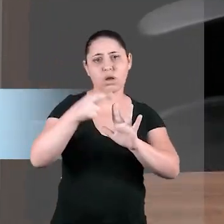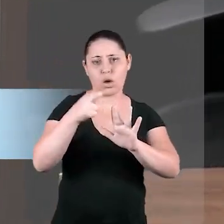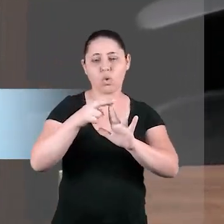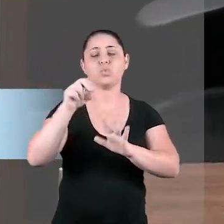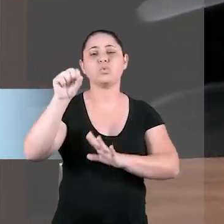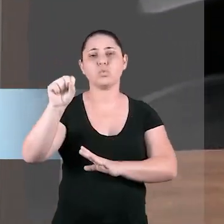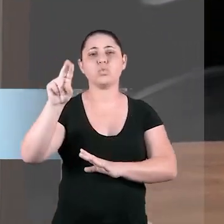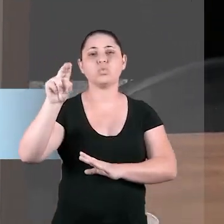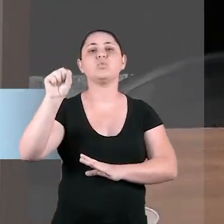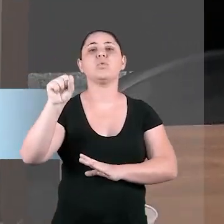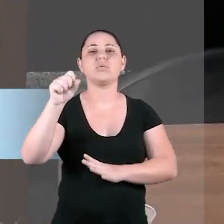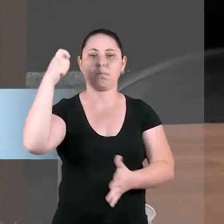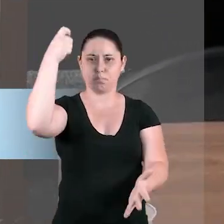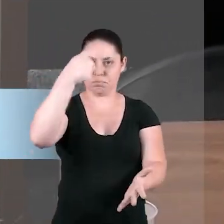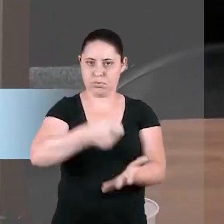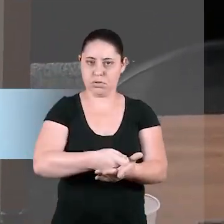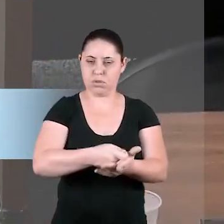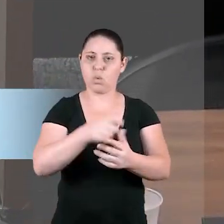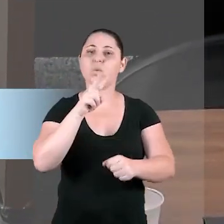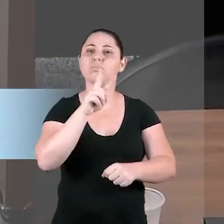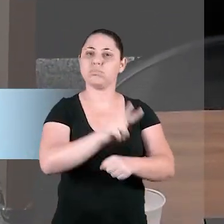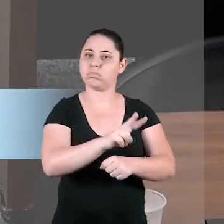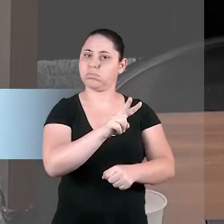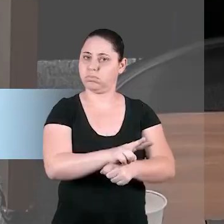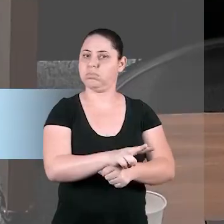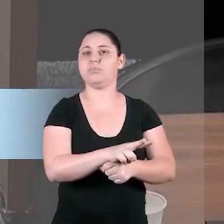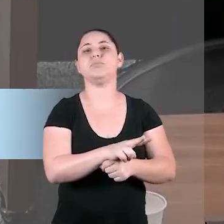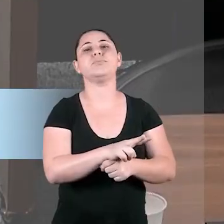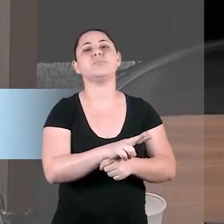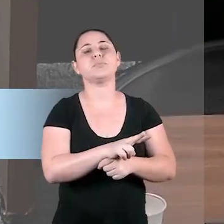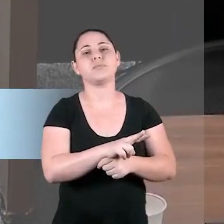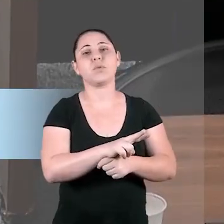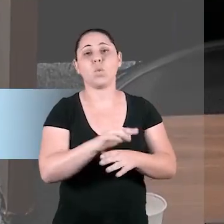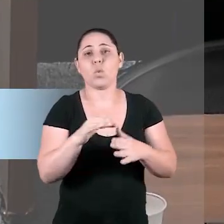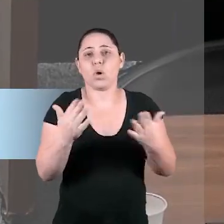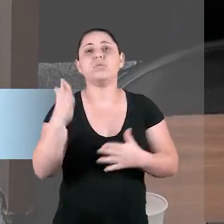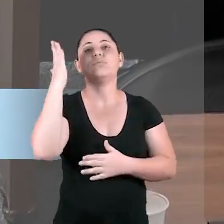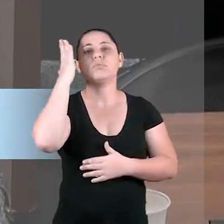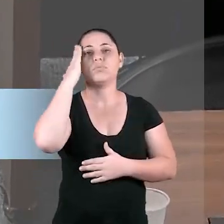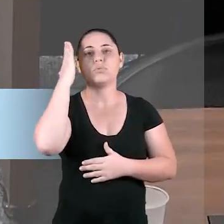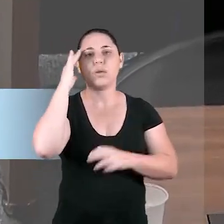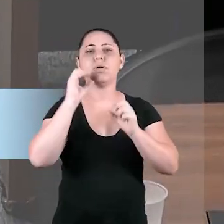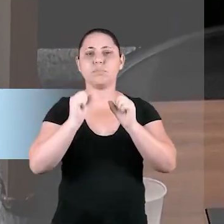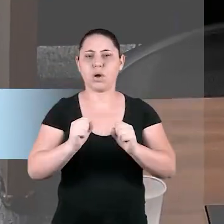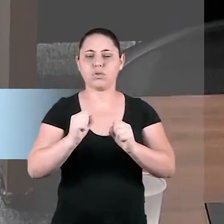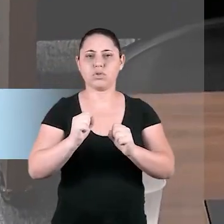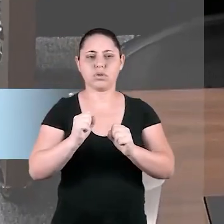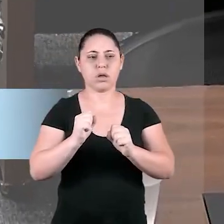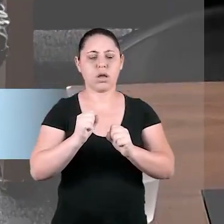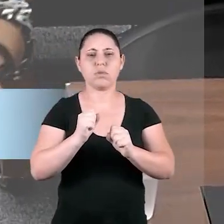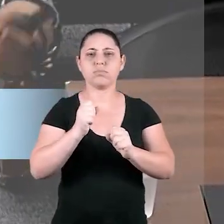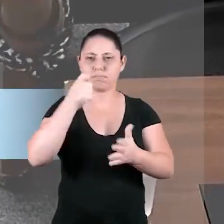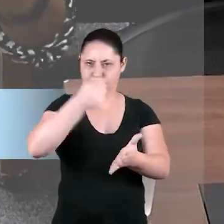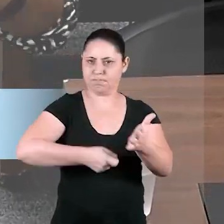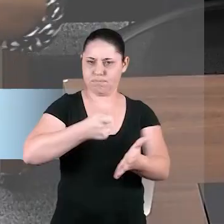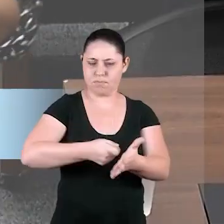no SUS é obrigatório oferecer os cuidados paliativos. Então, quando a gente sabe disso, a gente pode exigir